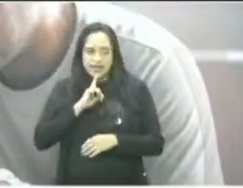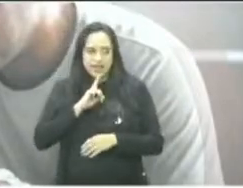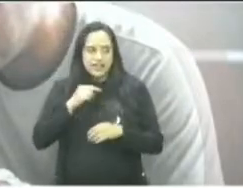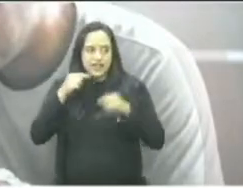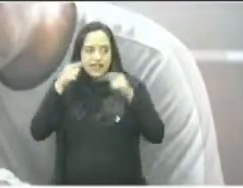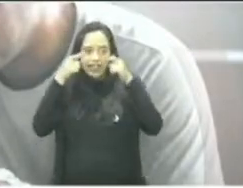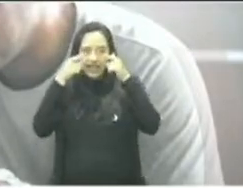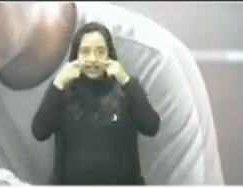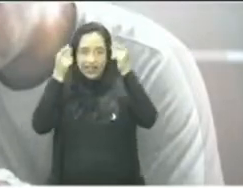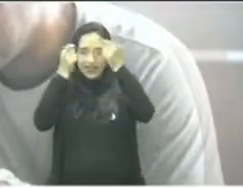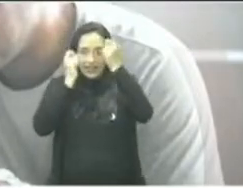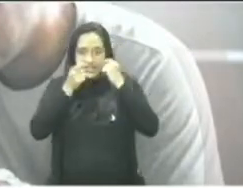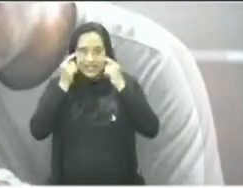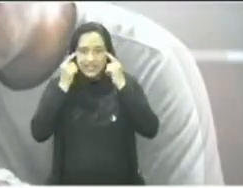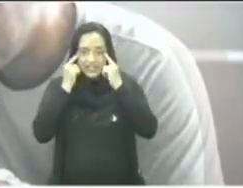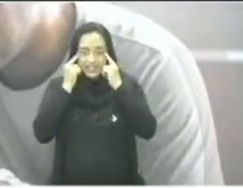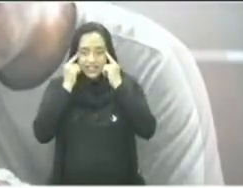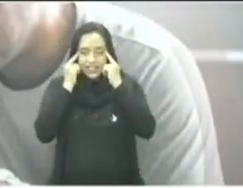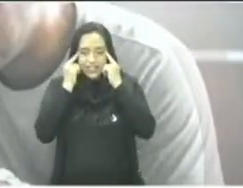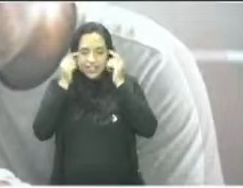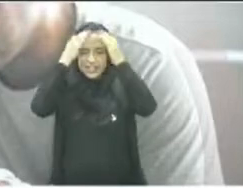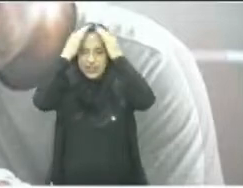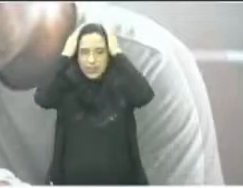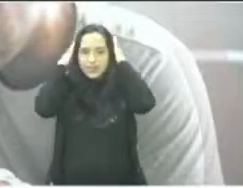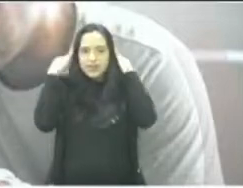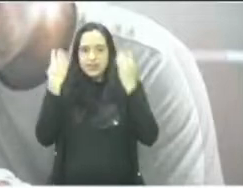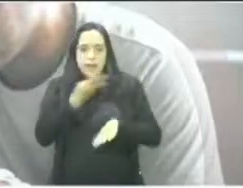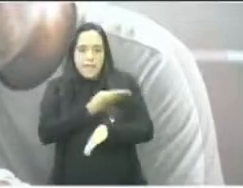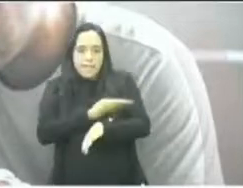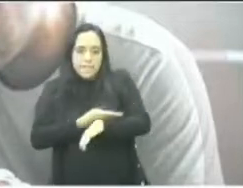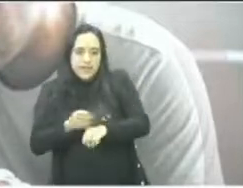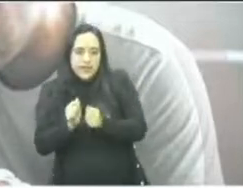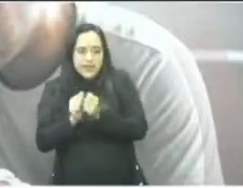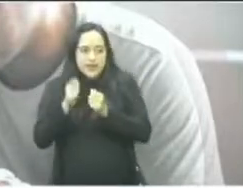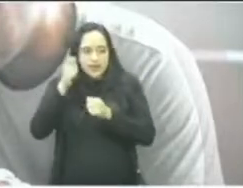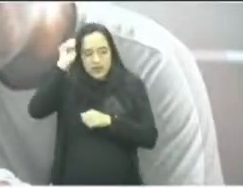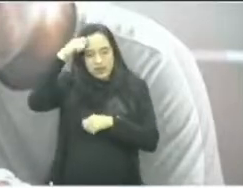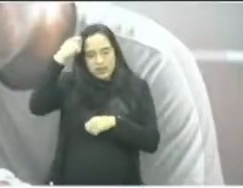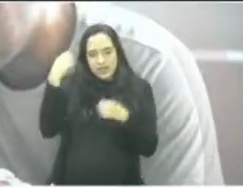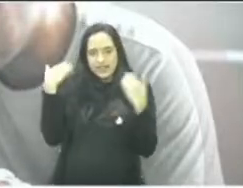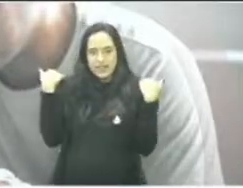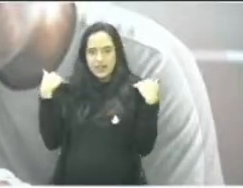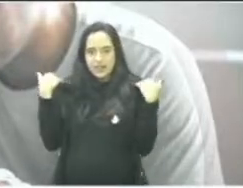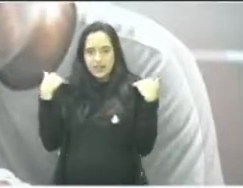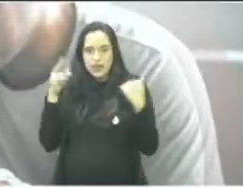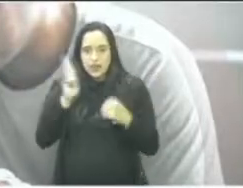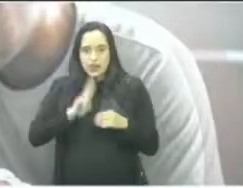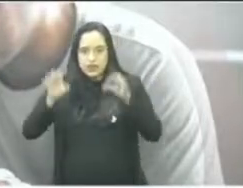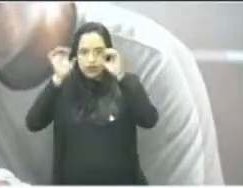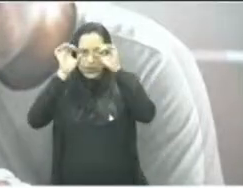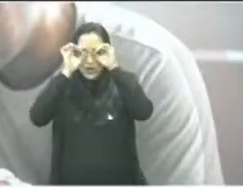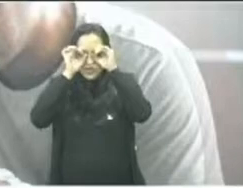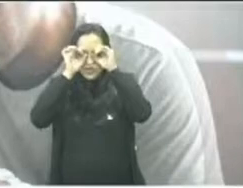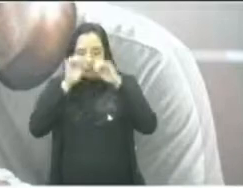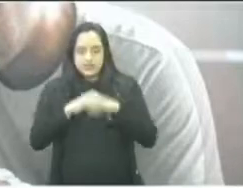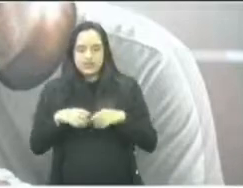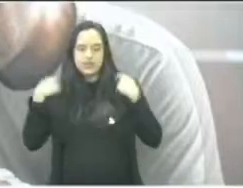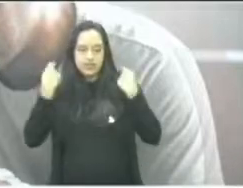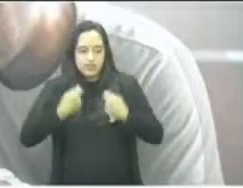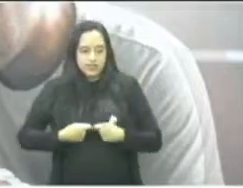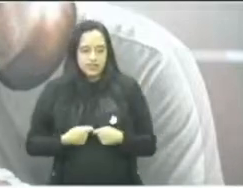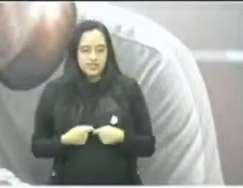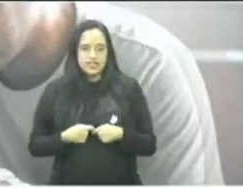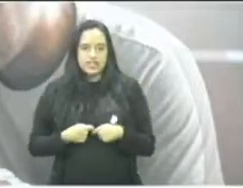traços orientais, cabelos grisalhos na altura dos ombros, uso óculos. Estou vestindo a camisa